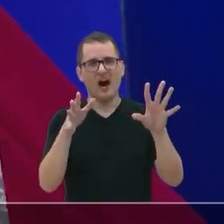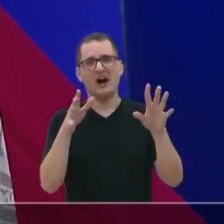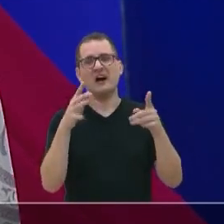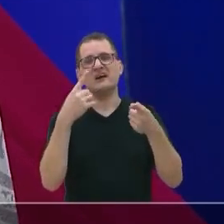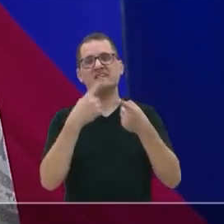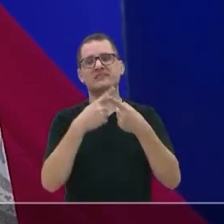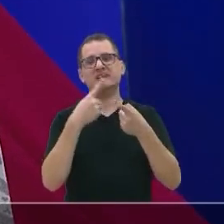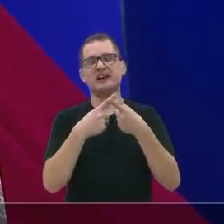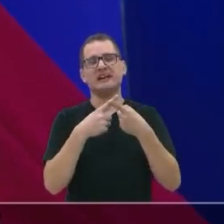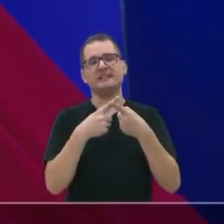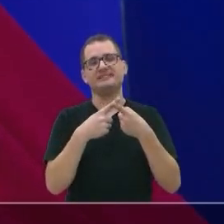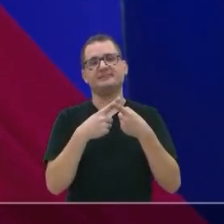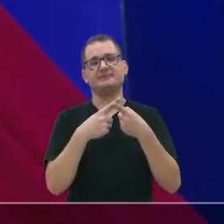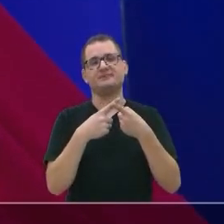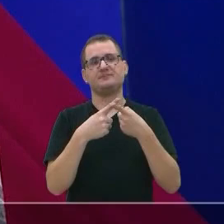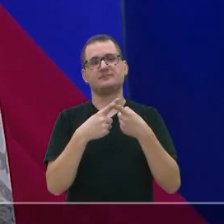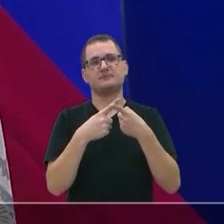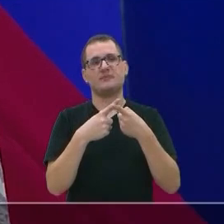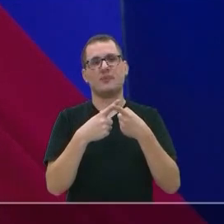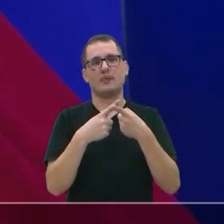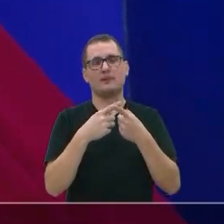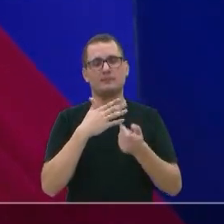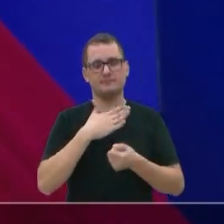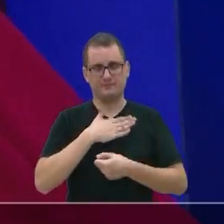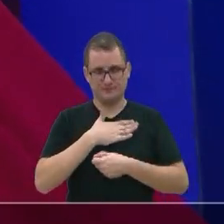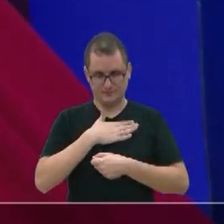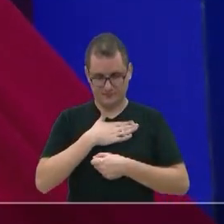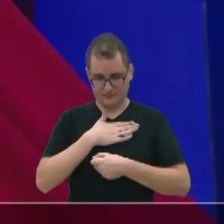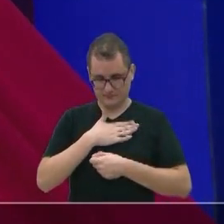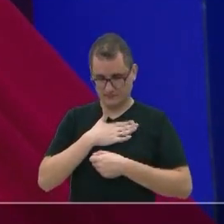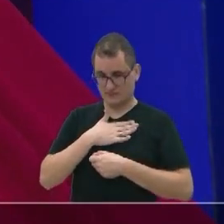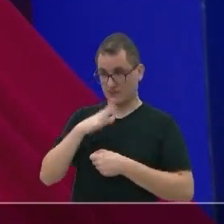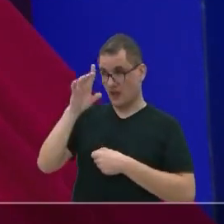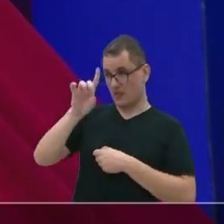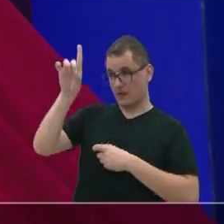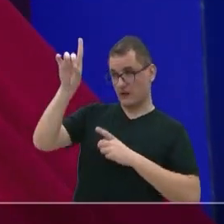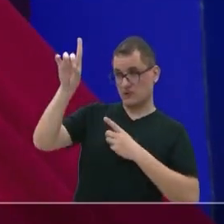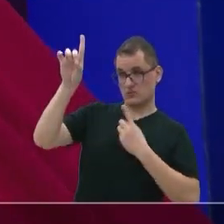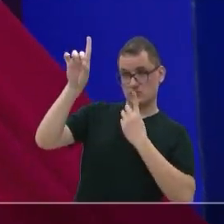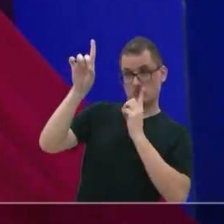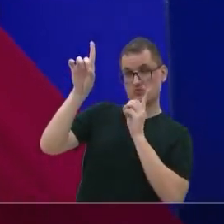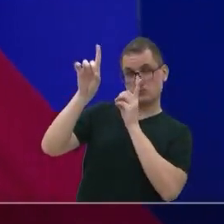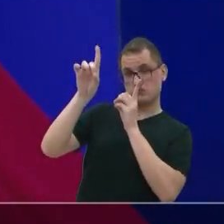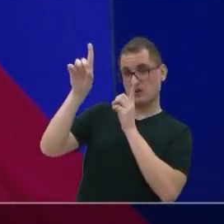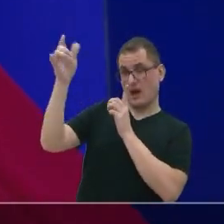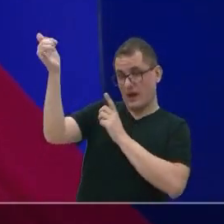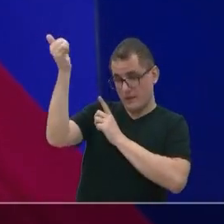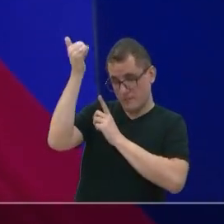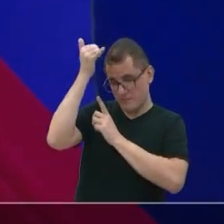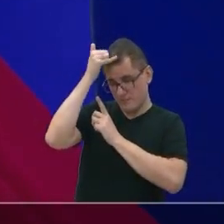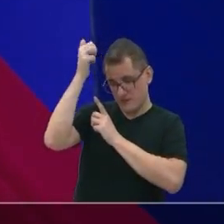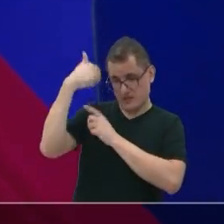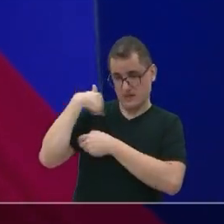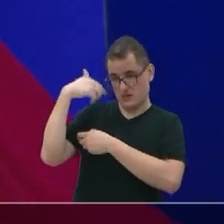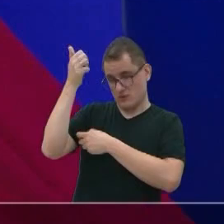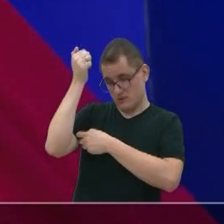o arrependimento meu com Deus é sinal,